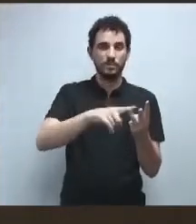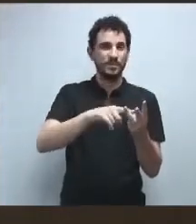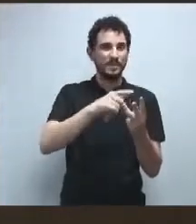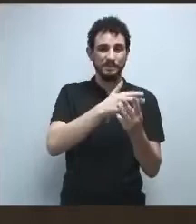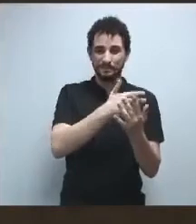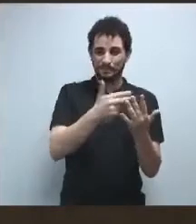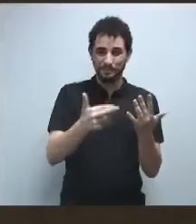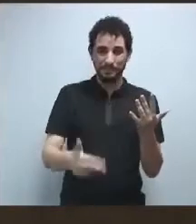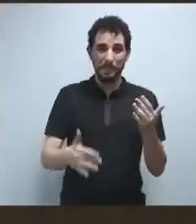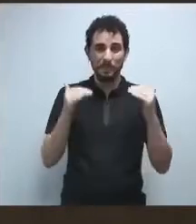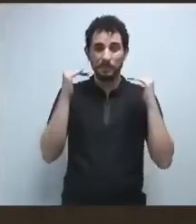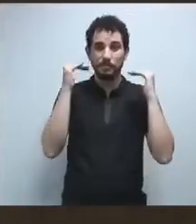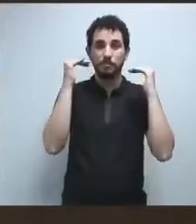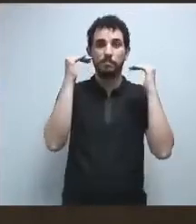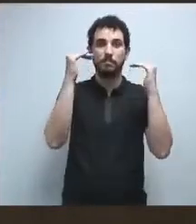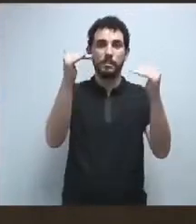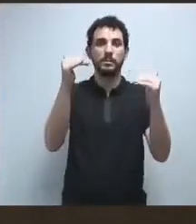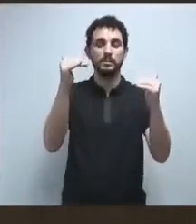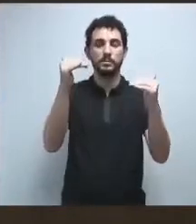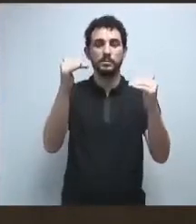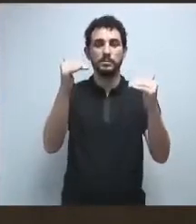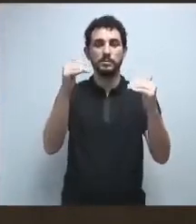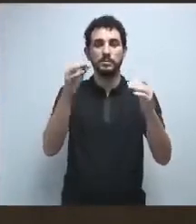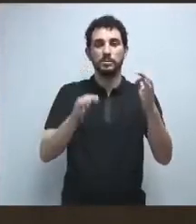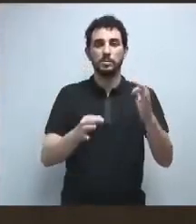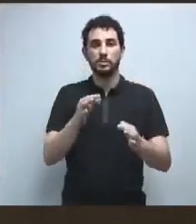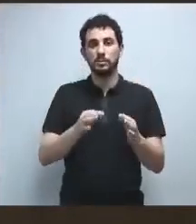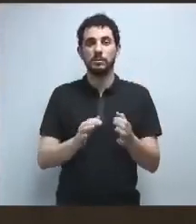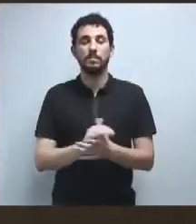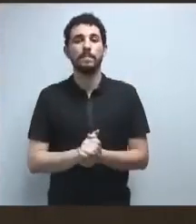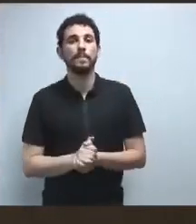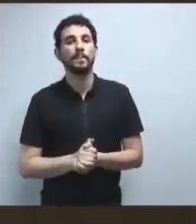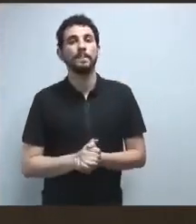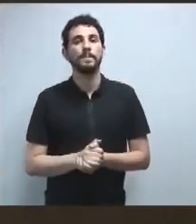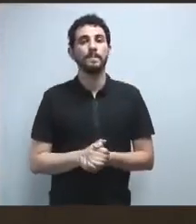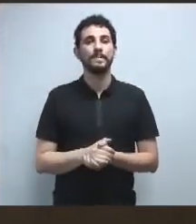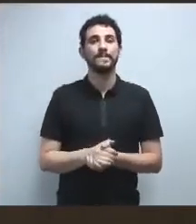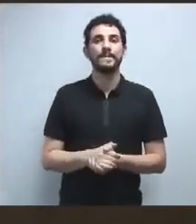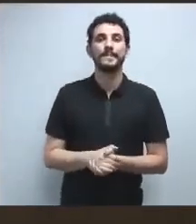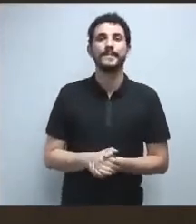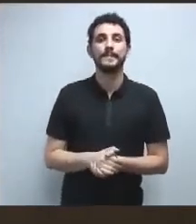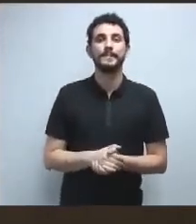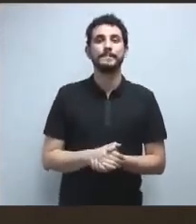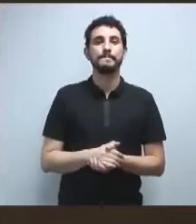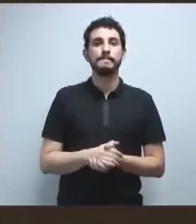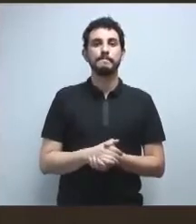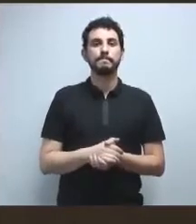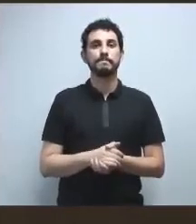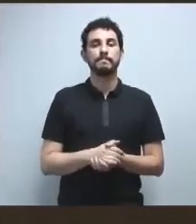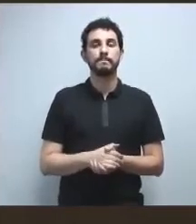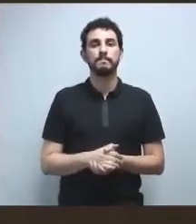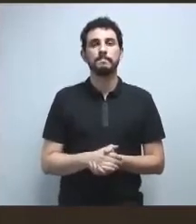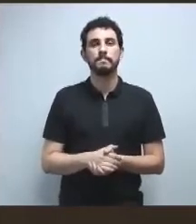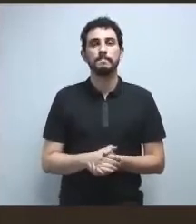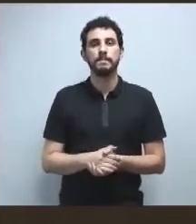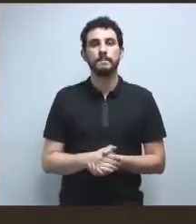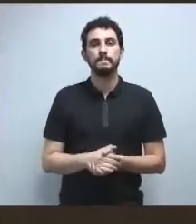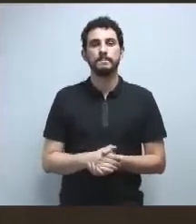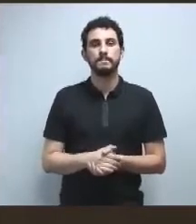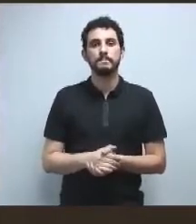autoridades judiciárias daquele estado chega o o ouviu marcelo chegou o